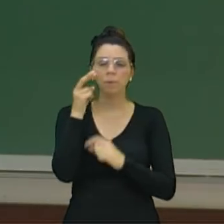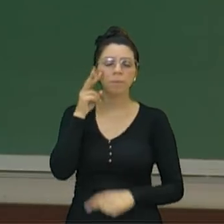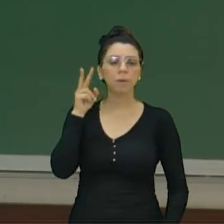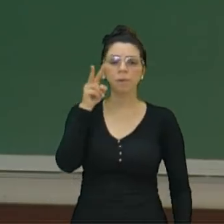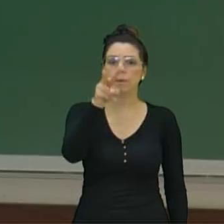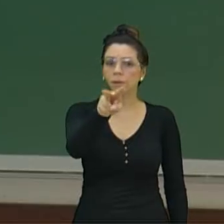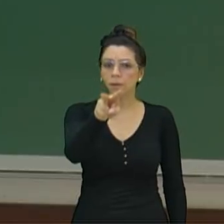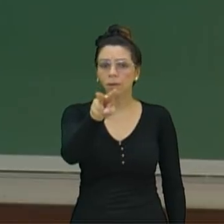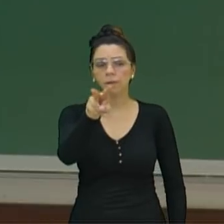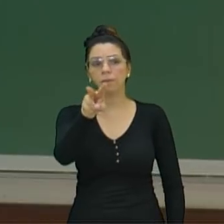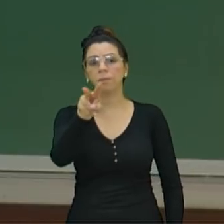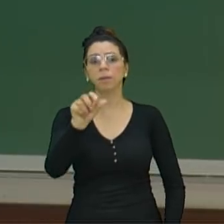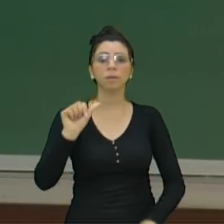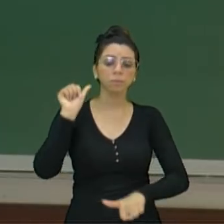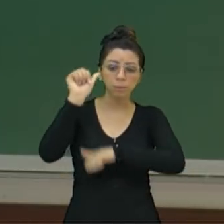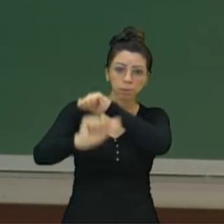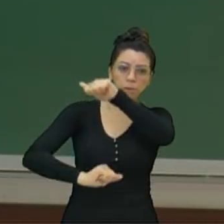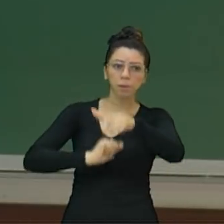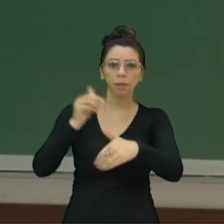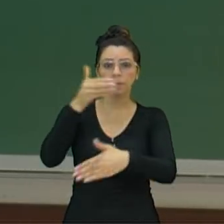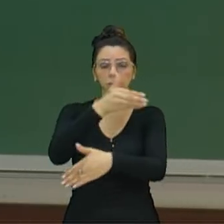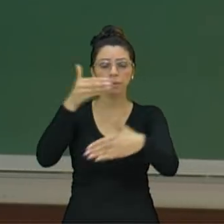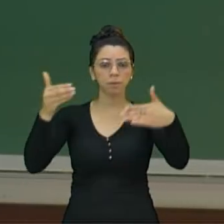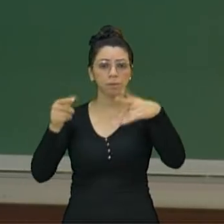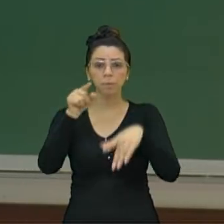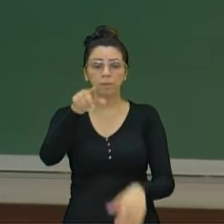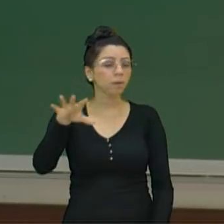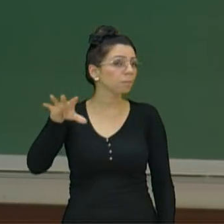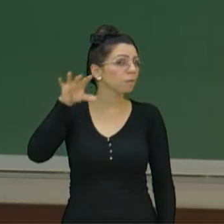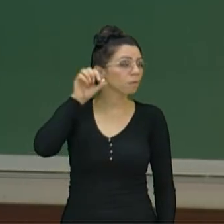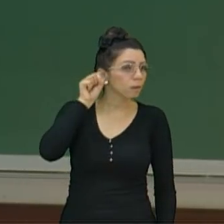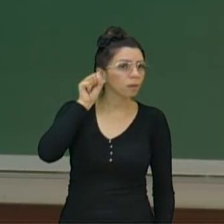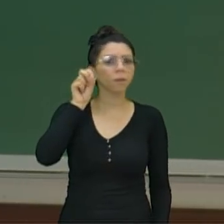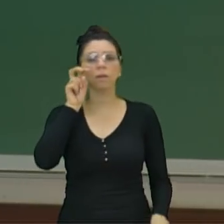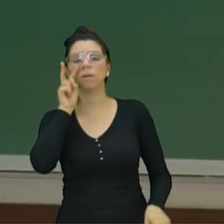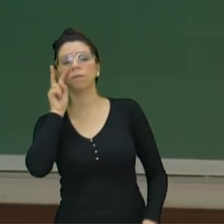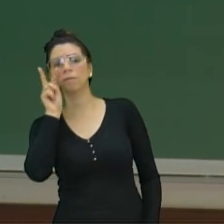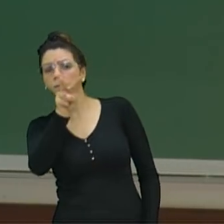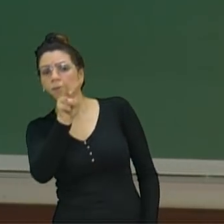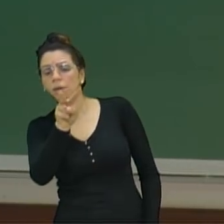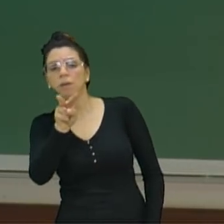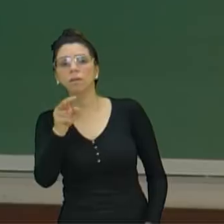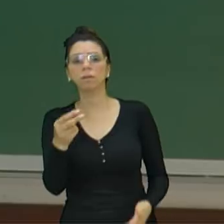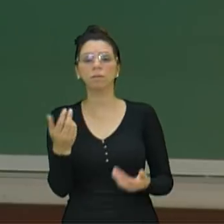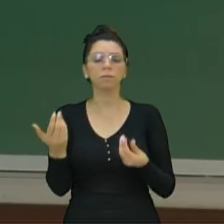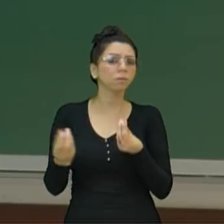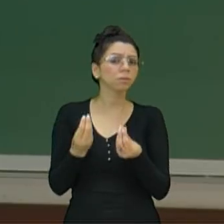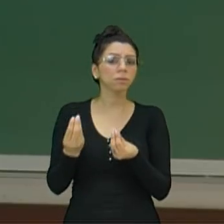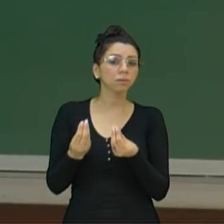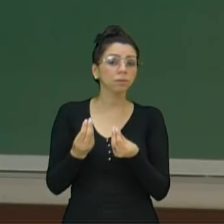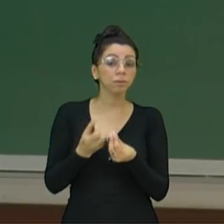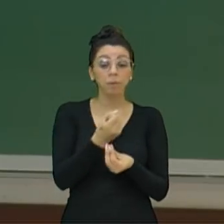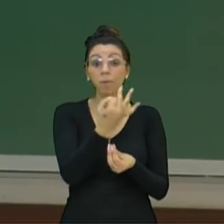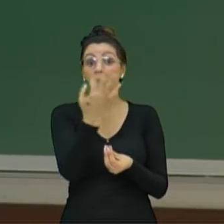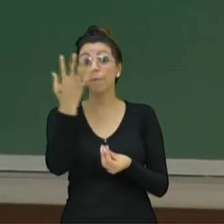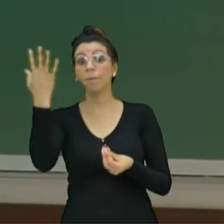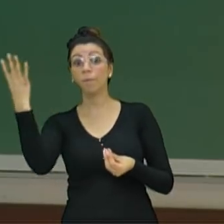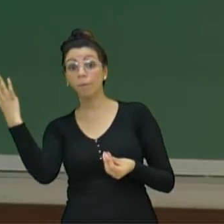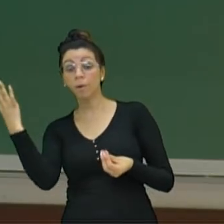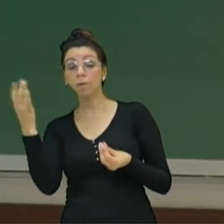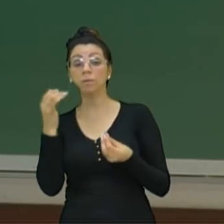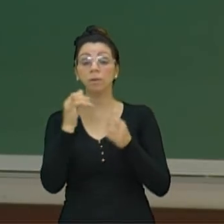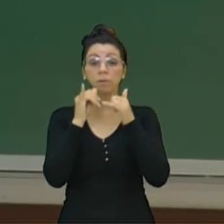para trocar a tela, para vocês me ouvirem, me verem, quantas transmissões,